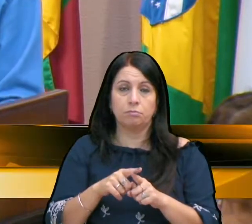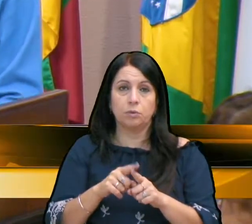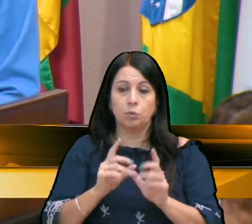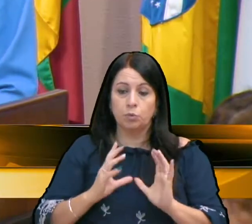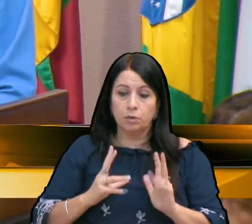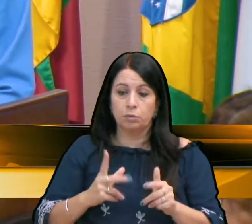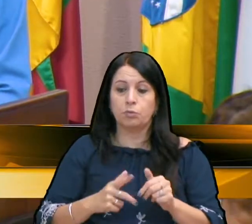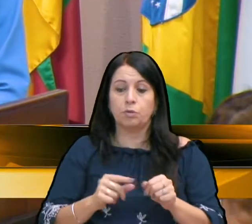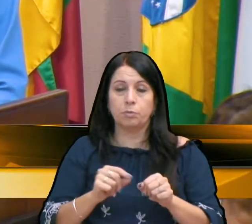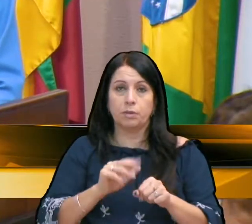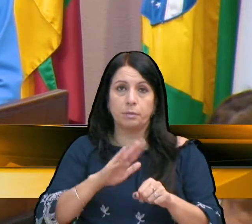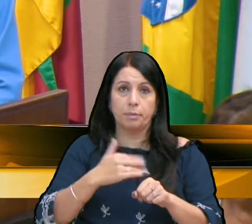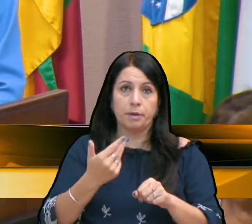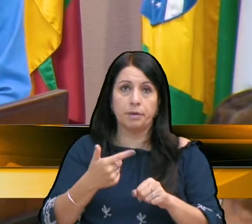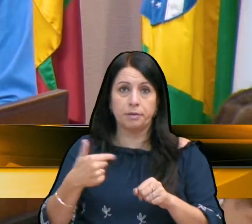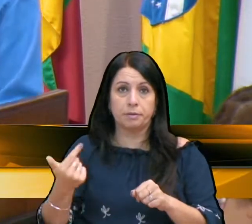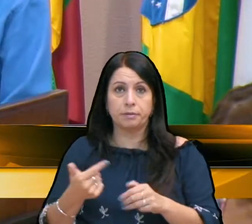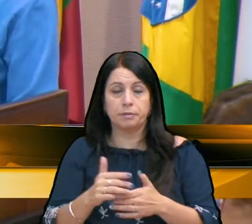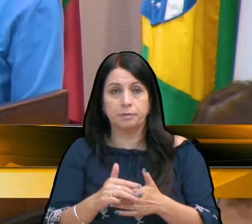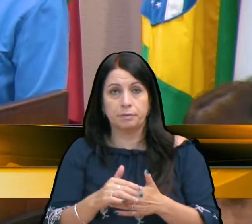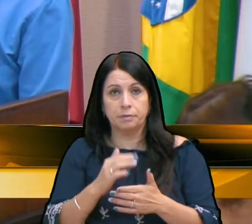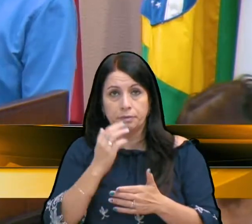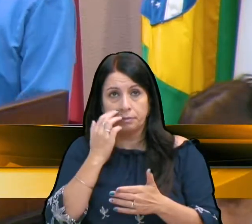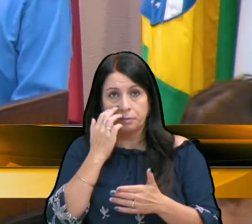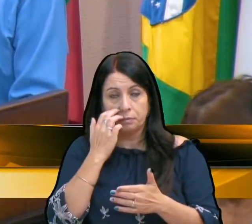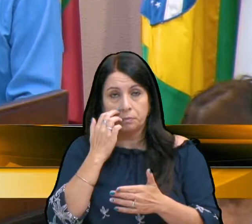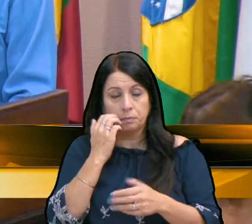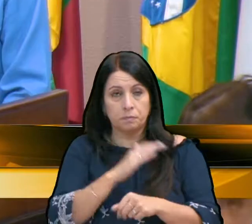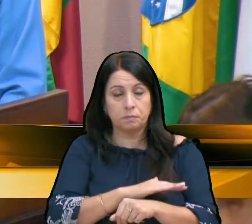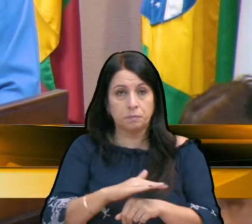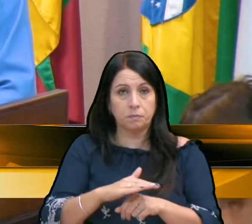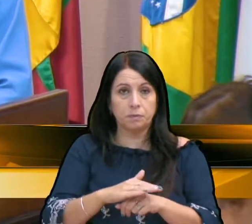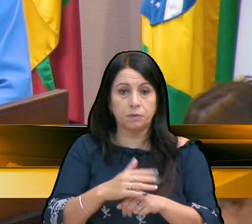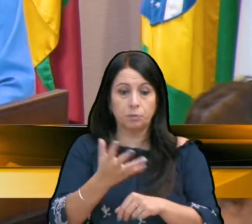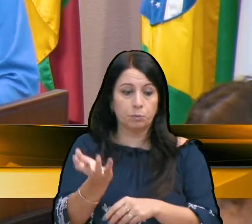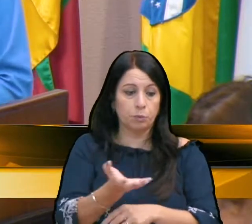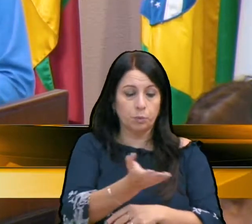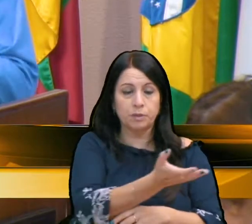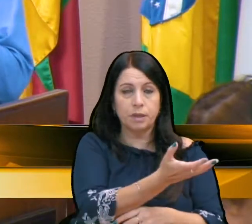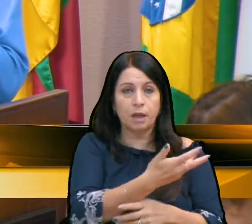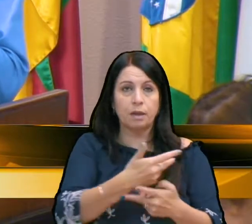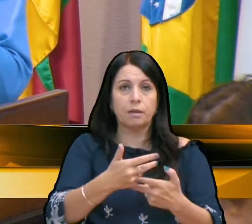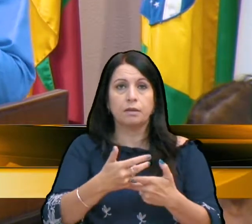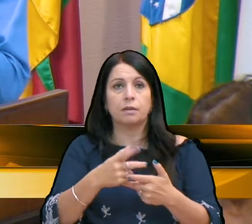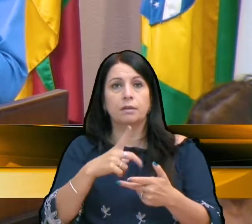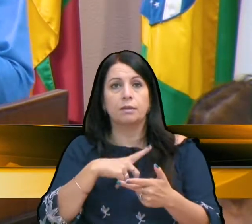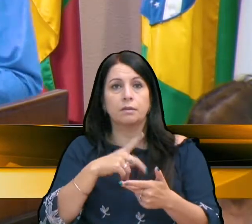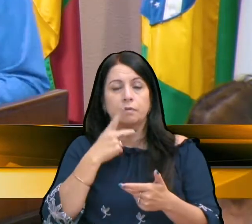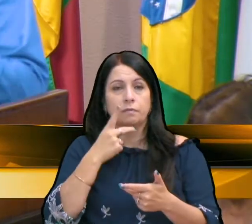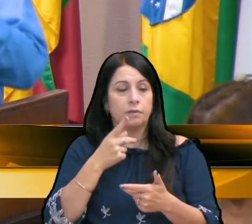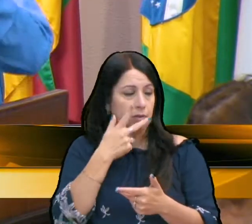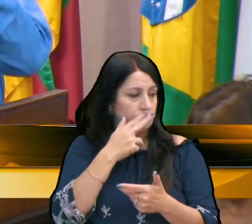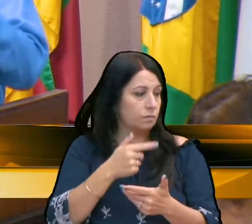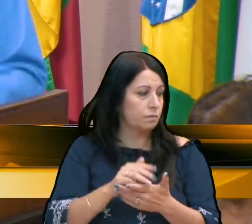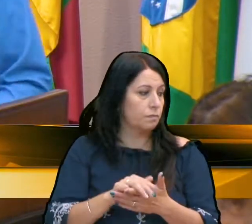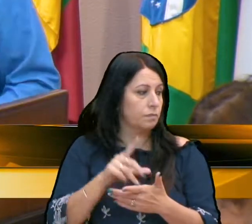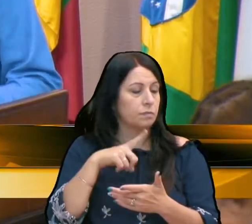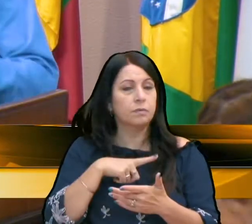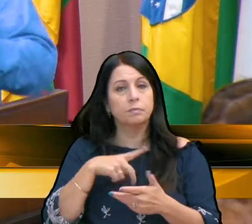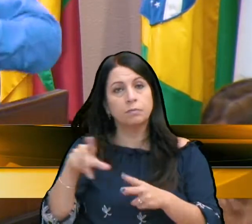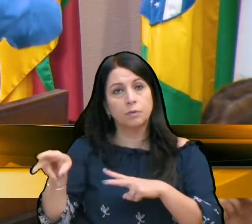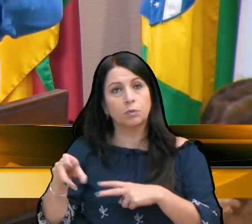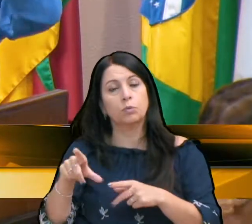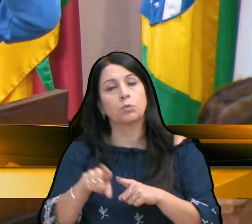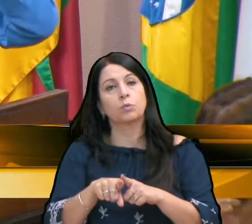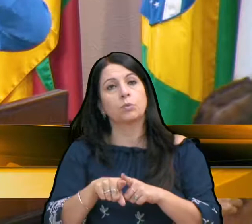gente fez indicação para ter mais umas máquinas da nossa estrada para roçar nossos trechos. E foi bem que nem você falou, temos